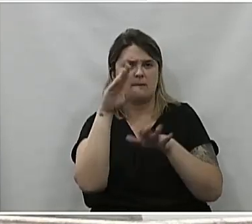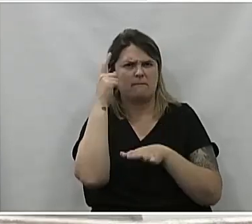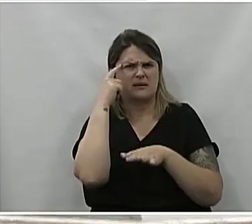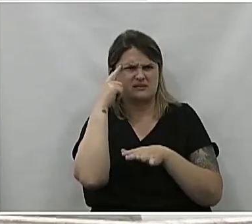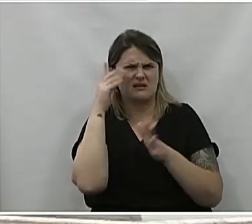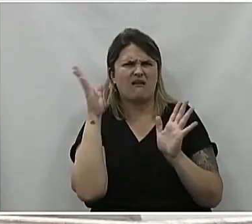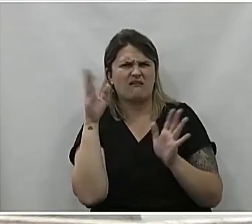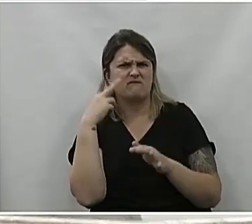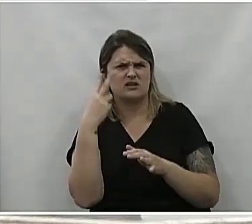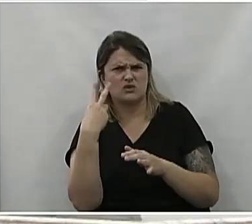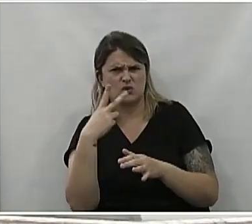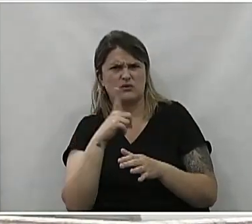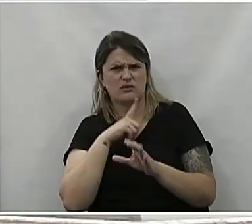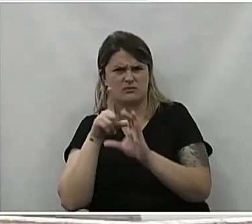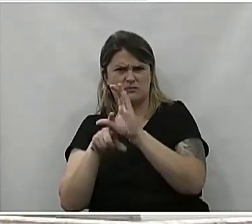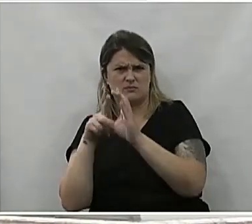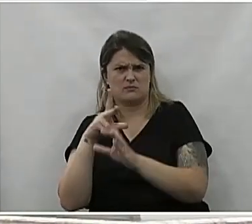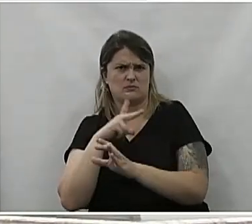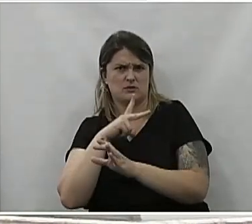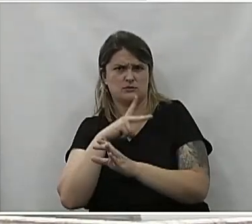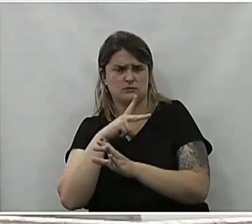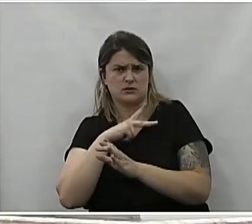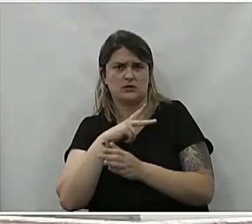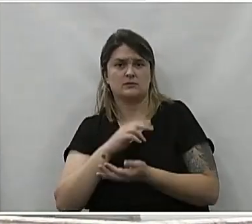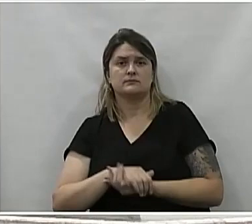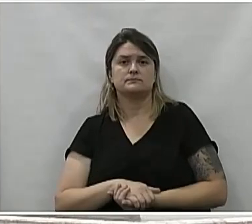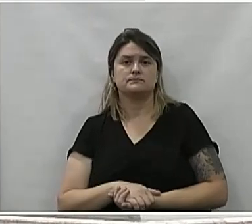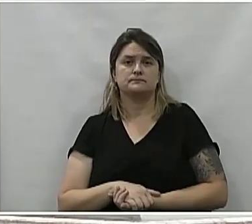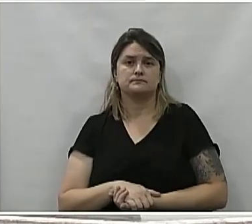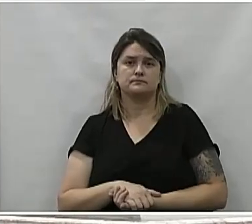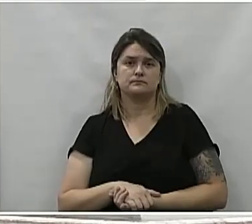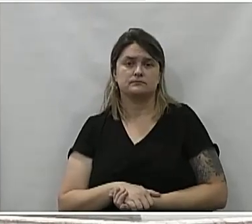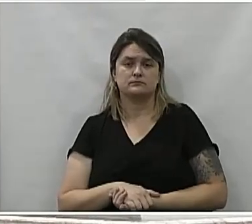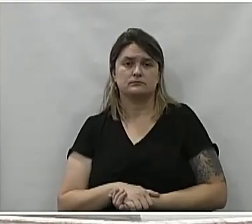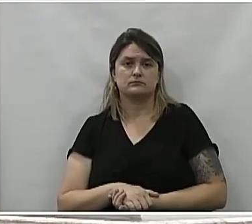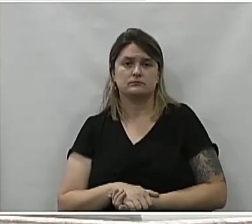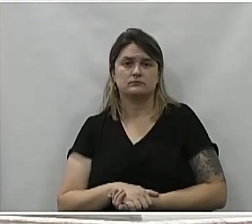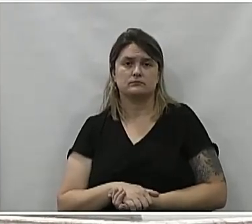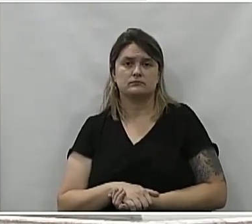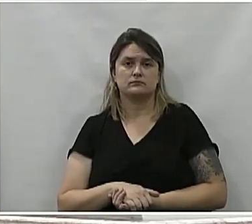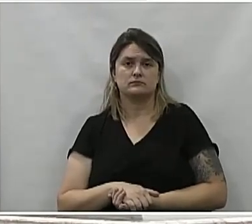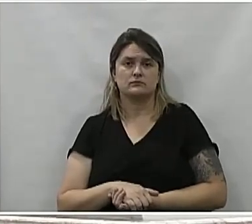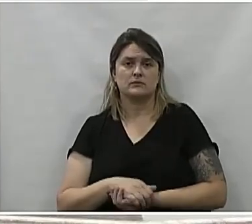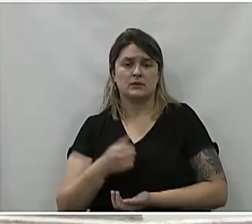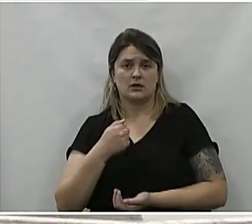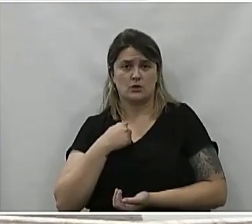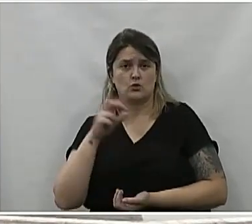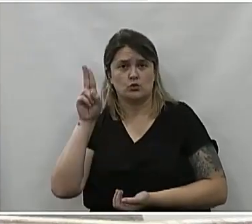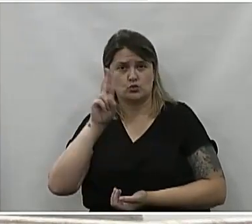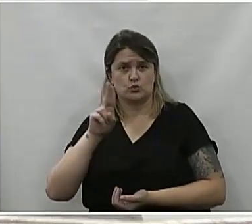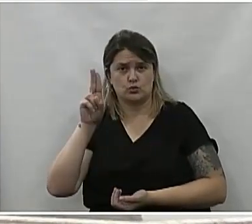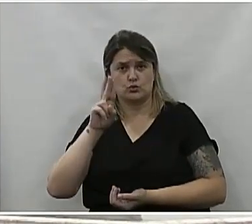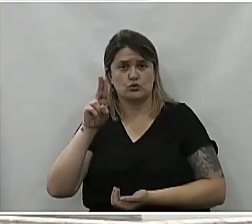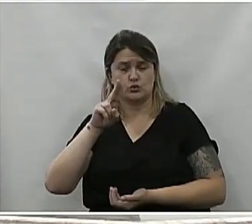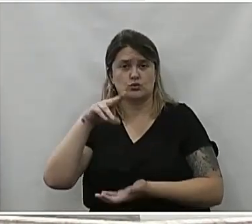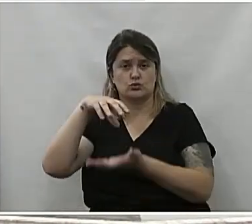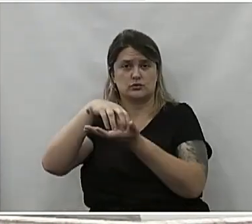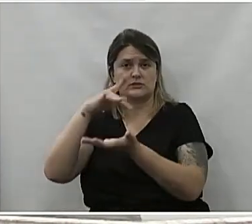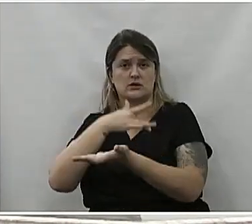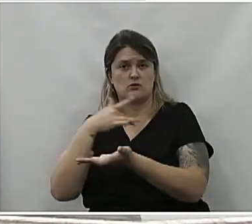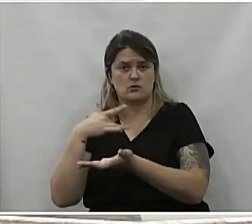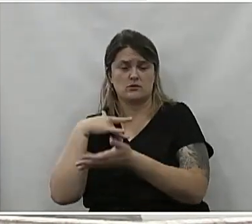O vereador tem convênio Particular Muito pelo contrário Eu faço Uso Dos postinhos